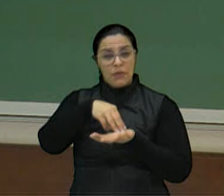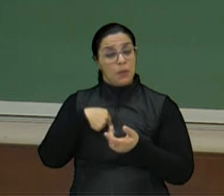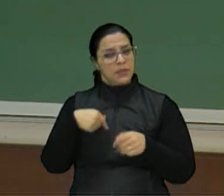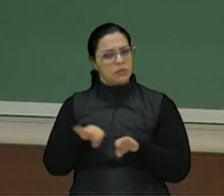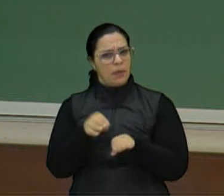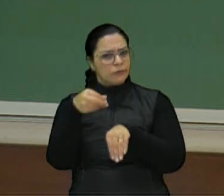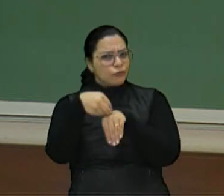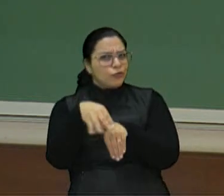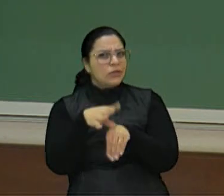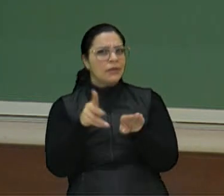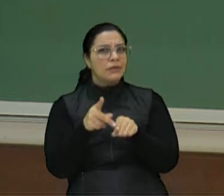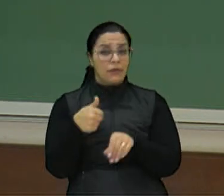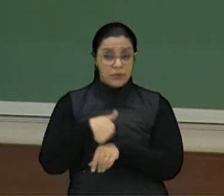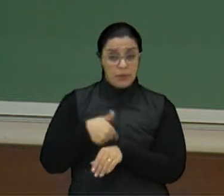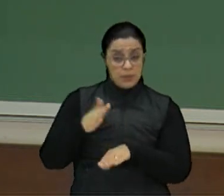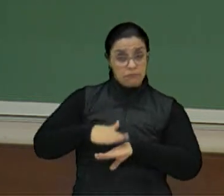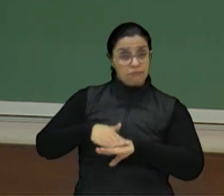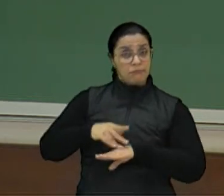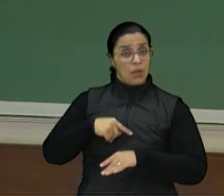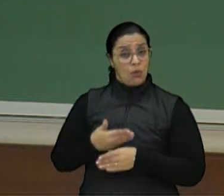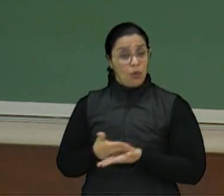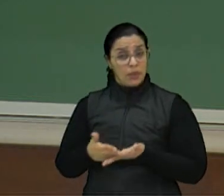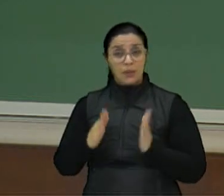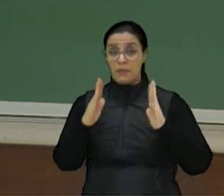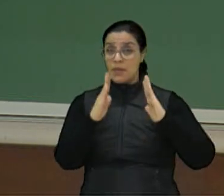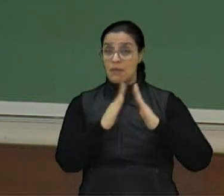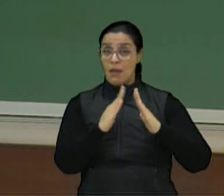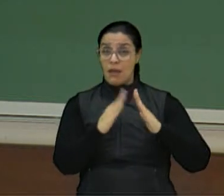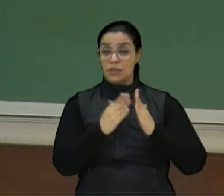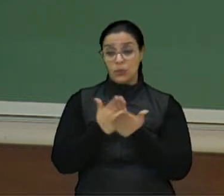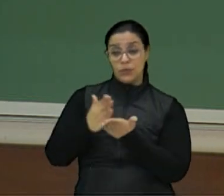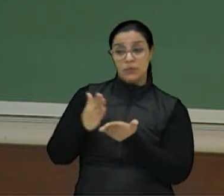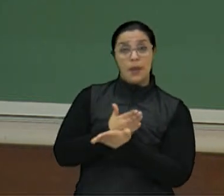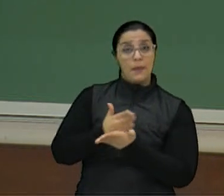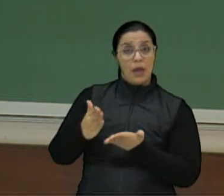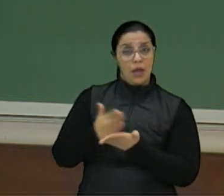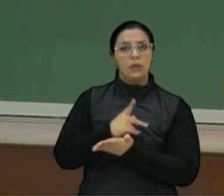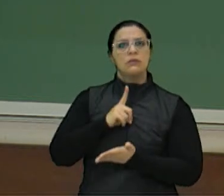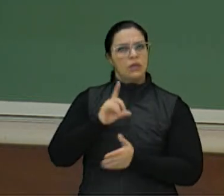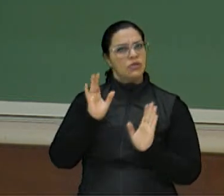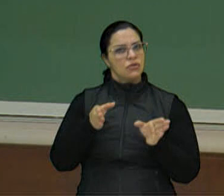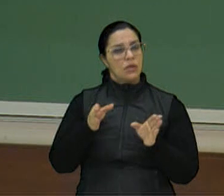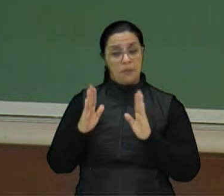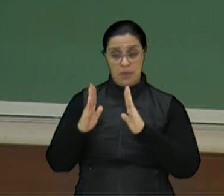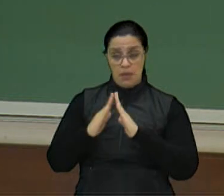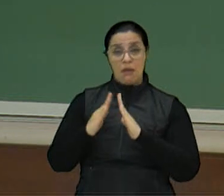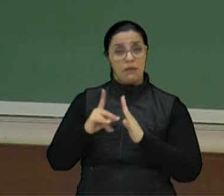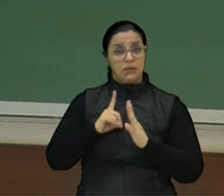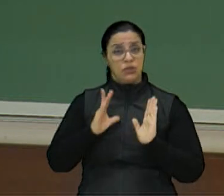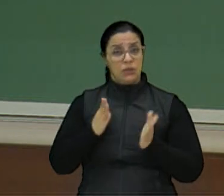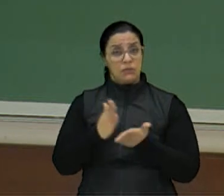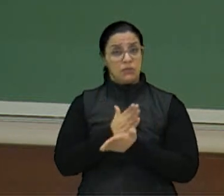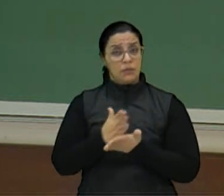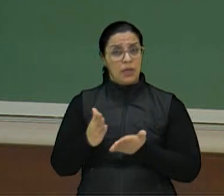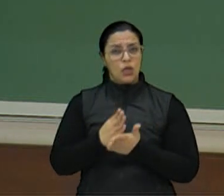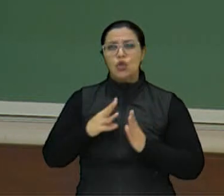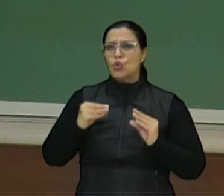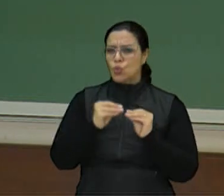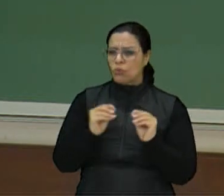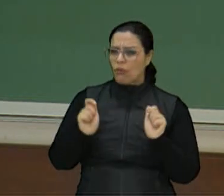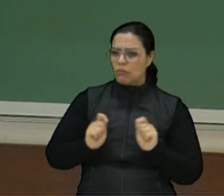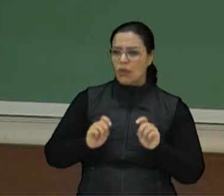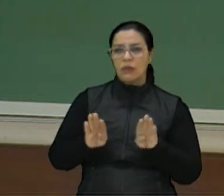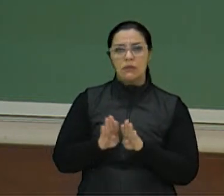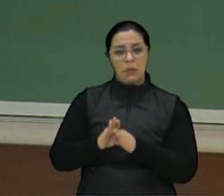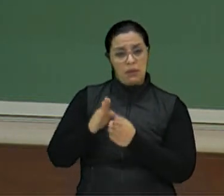exemplo. E tem que começar com você. Na minha casa, eu separo. É fato. Eu separo tudo que eu